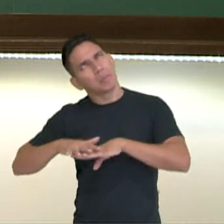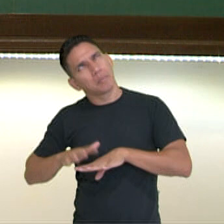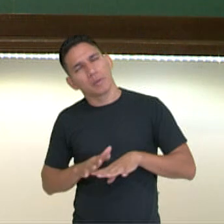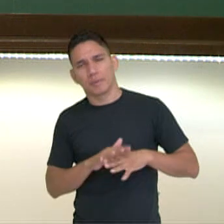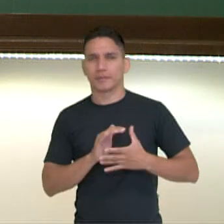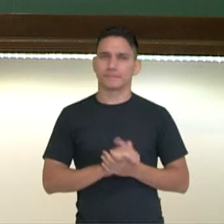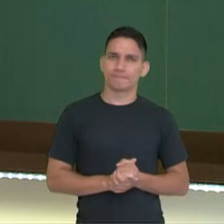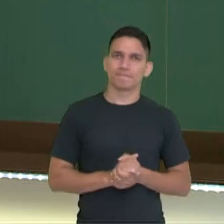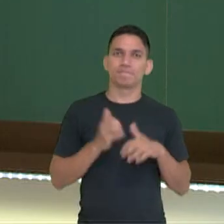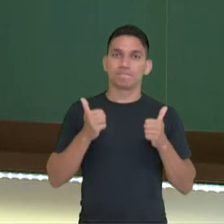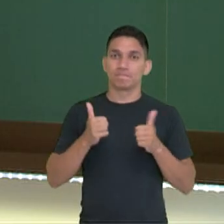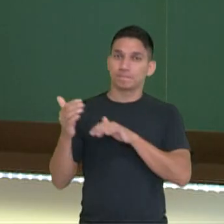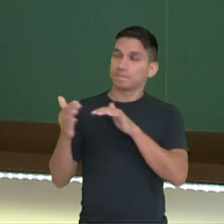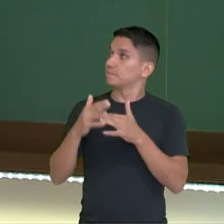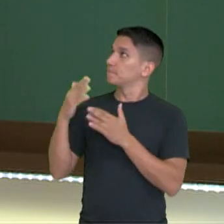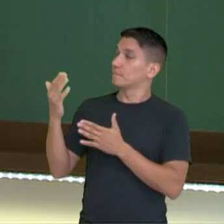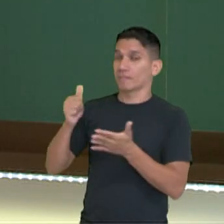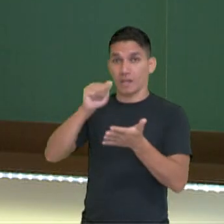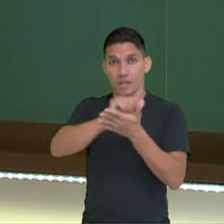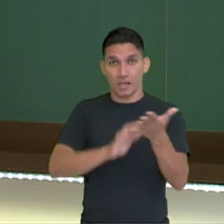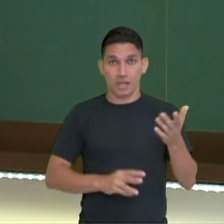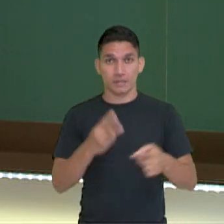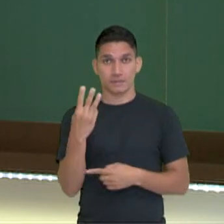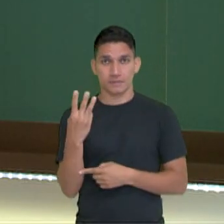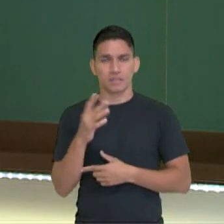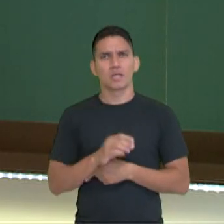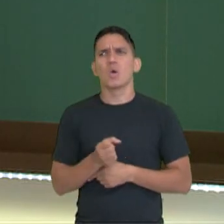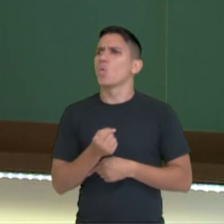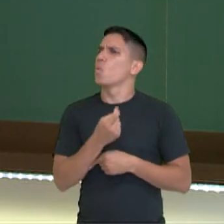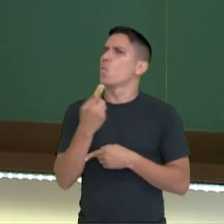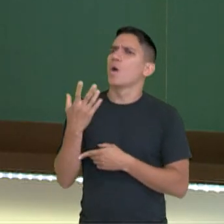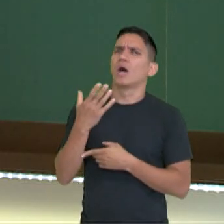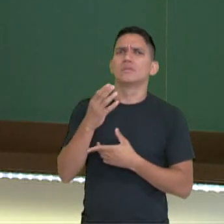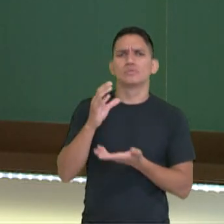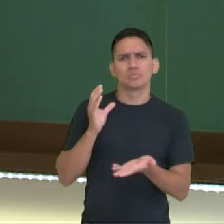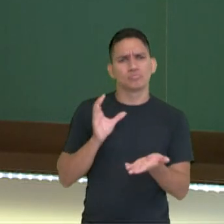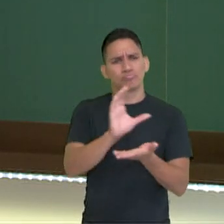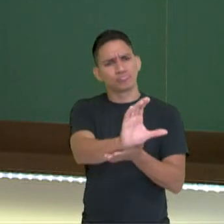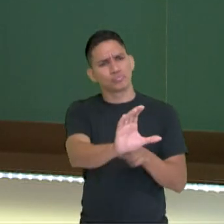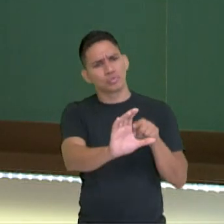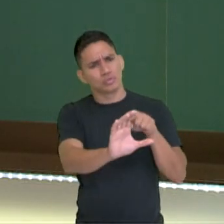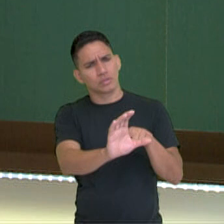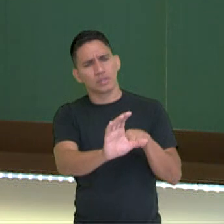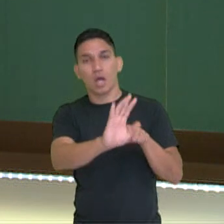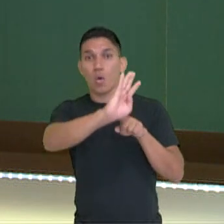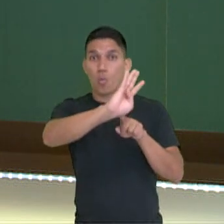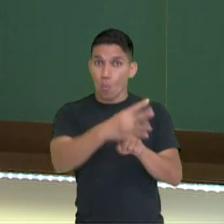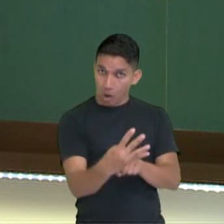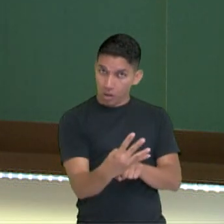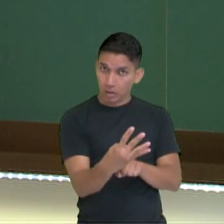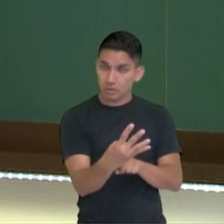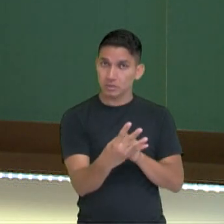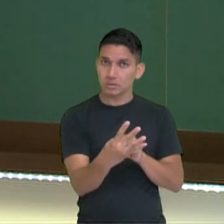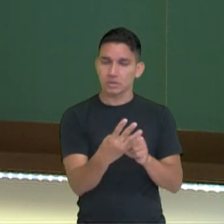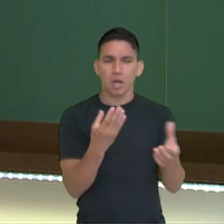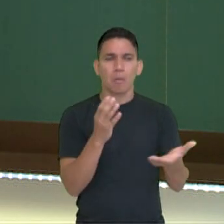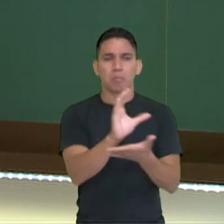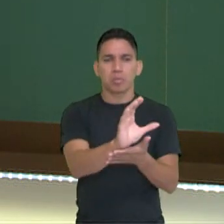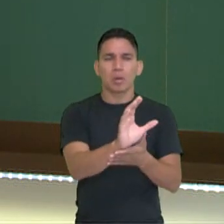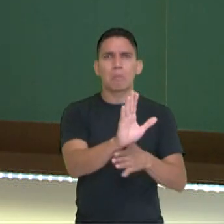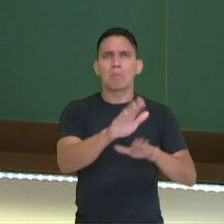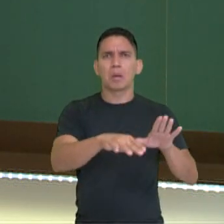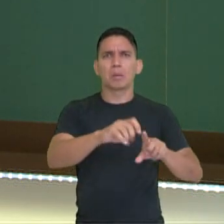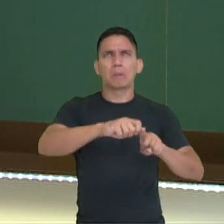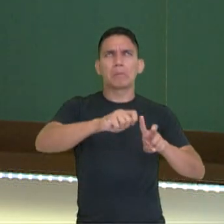o exercício 3 aqui. Quanto rende um capital de R$4.000 aplicado por